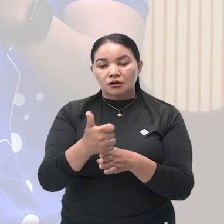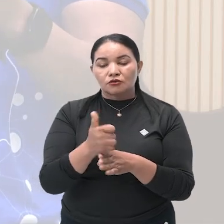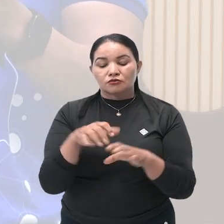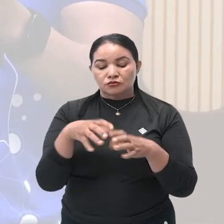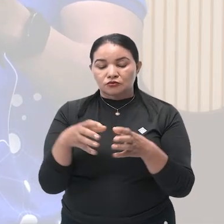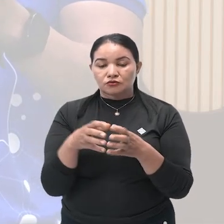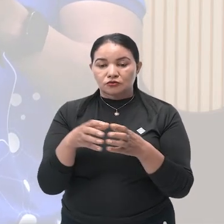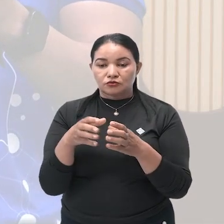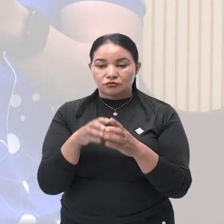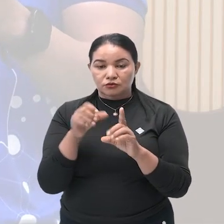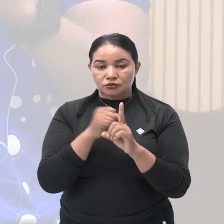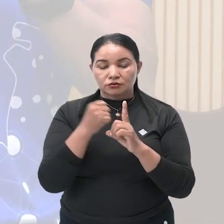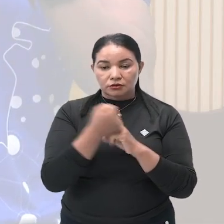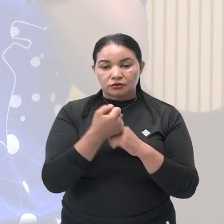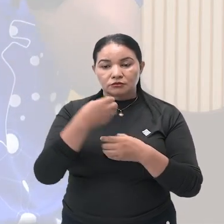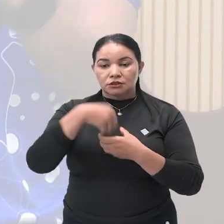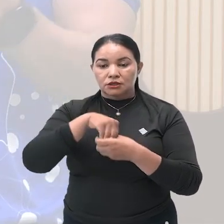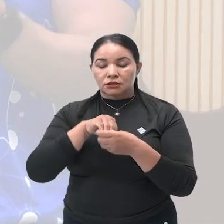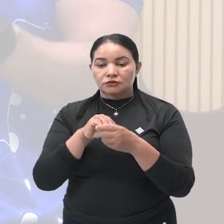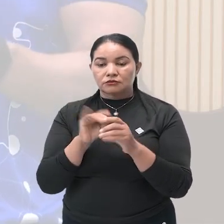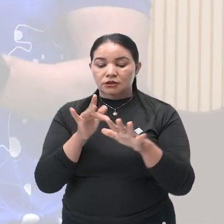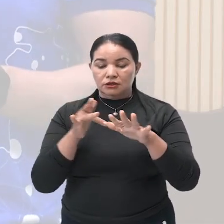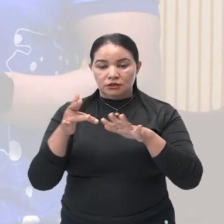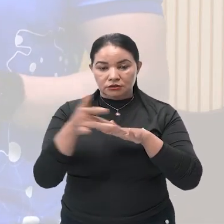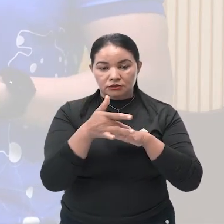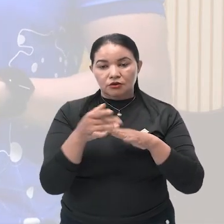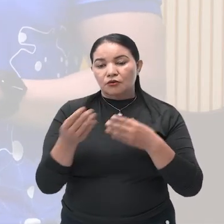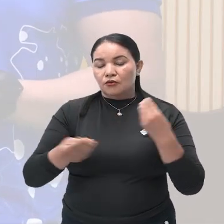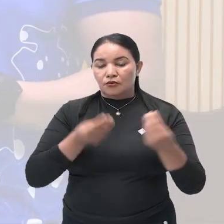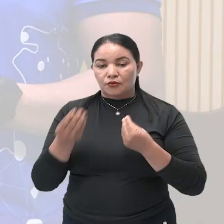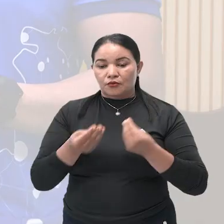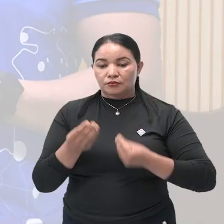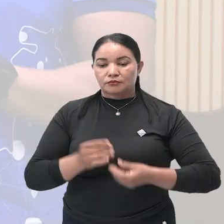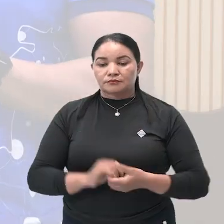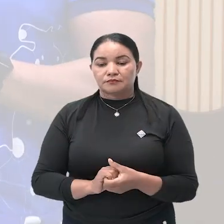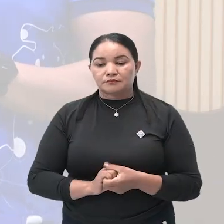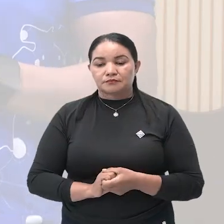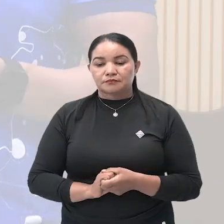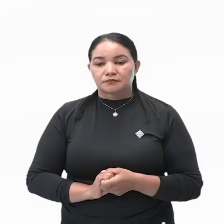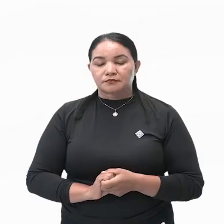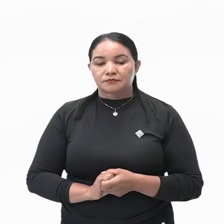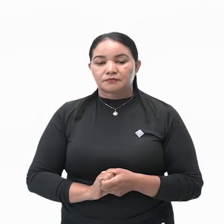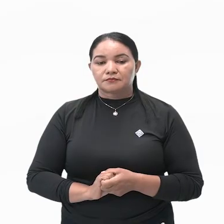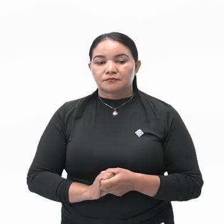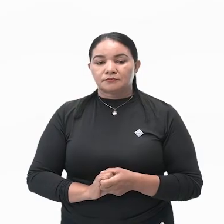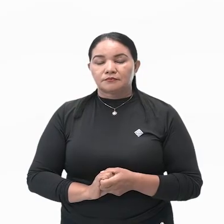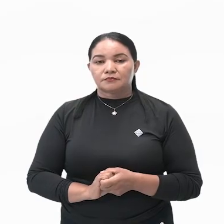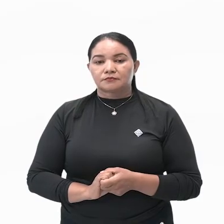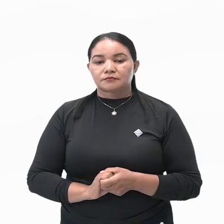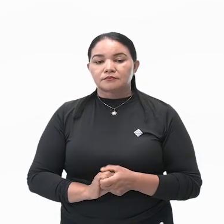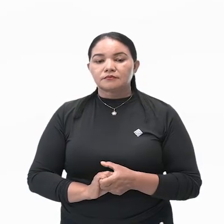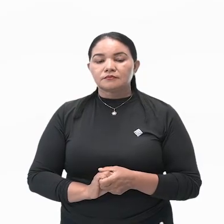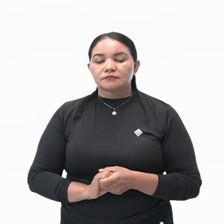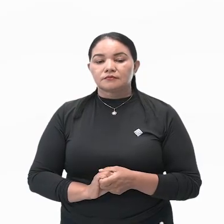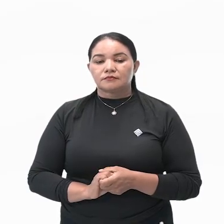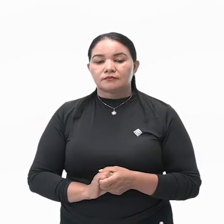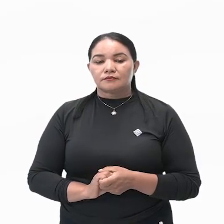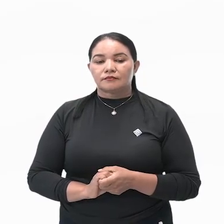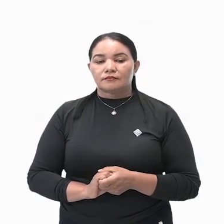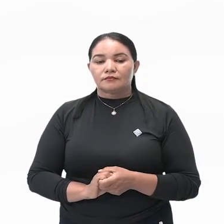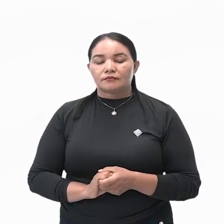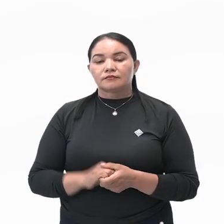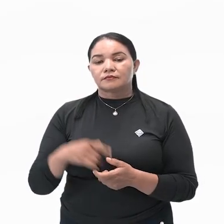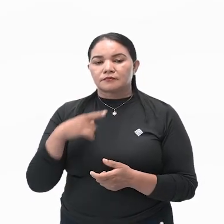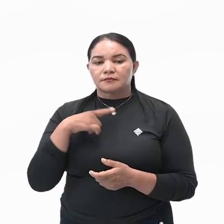e rede social, tá bom? Vamos entender como funciona basicamente essa dinâmica. Acompanhe comigo. Bem,